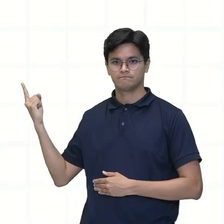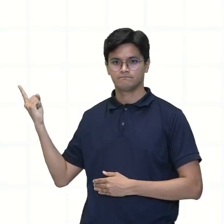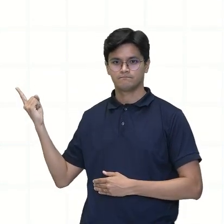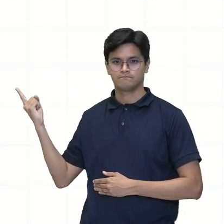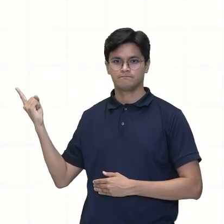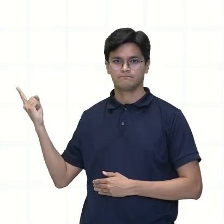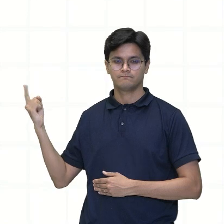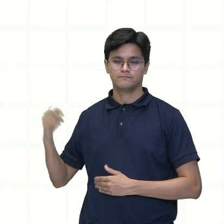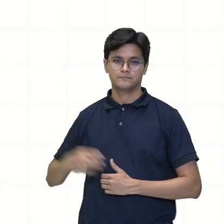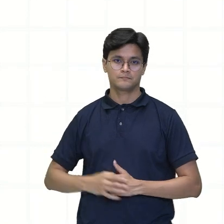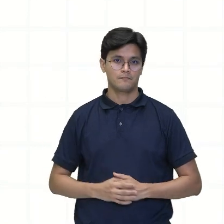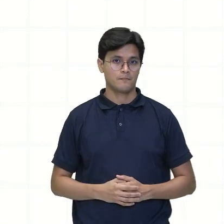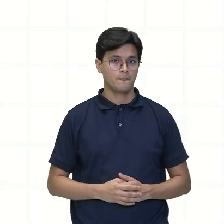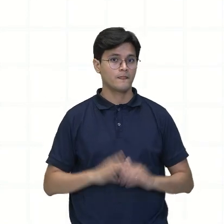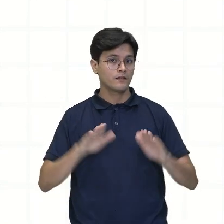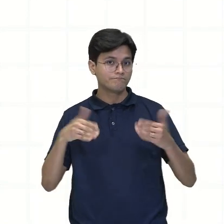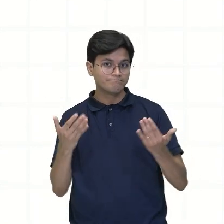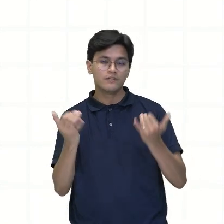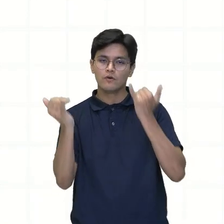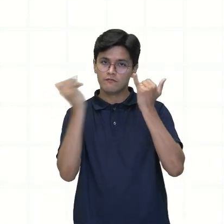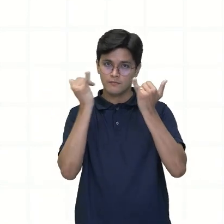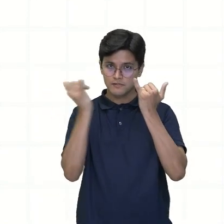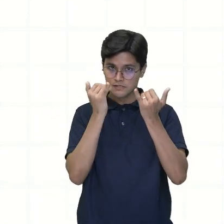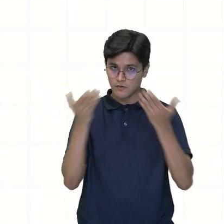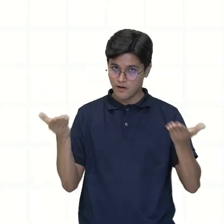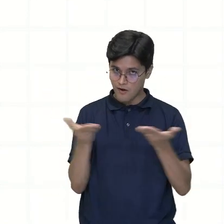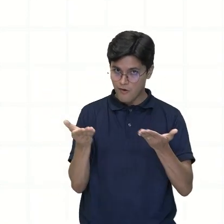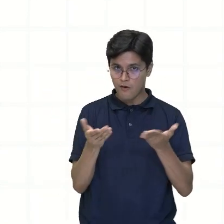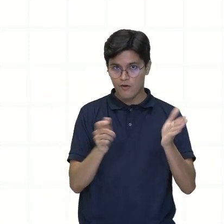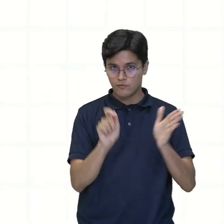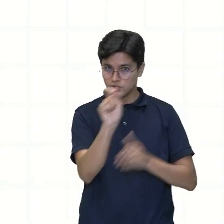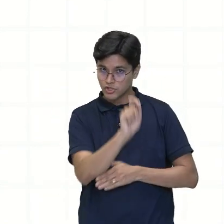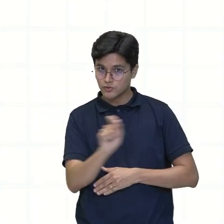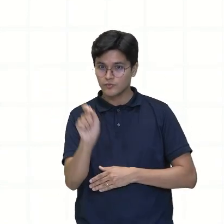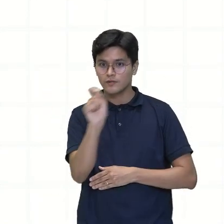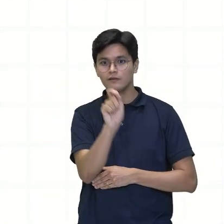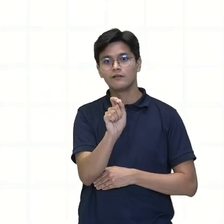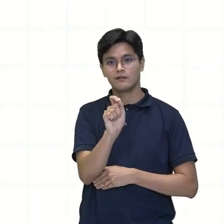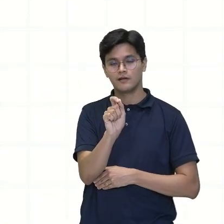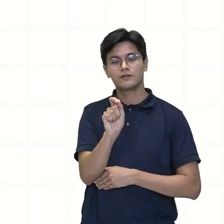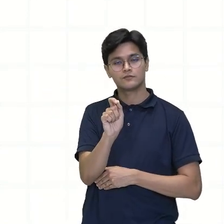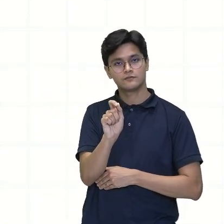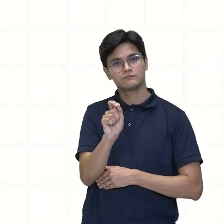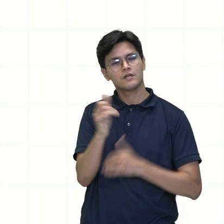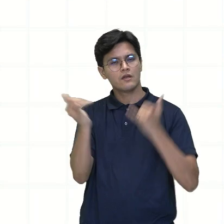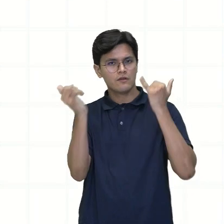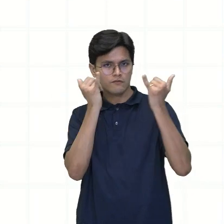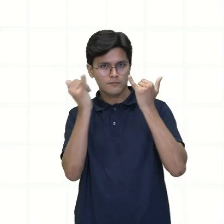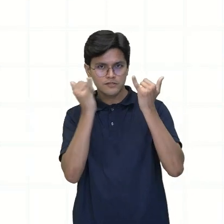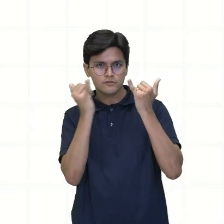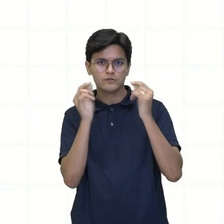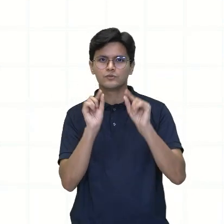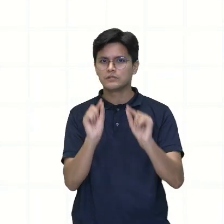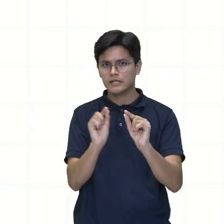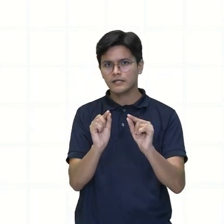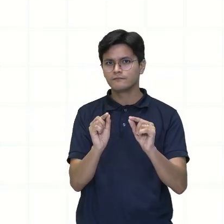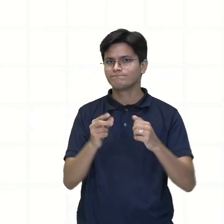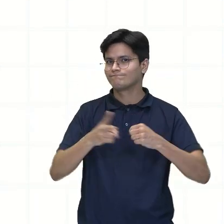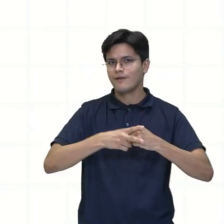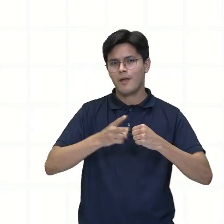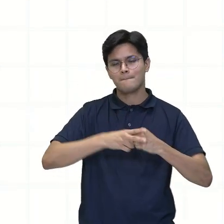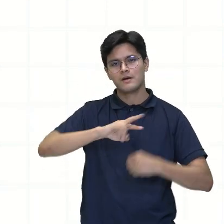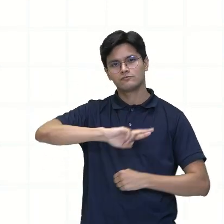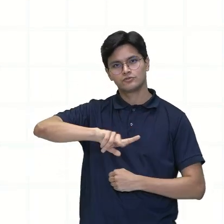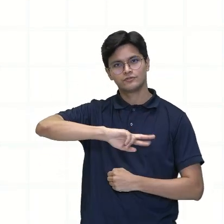1901. Então, essas informações que eu estou marcando aqui são aquelas informações não verbais, certo? Que você